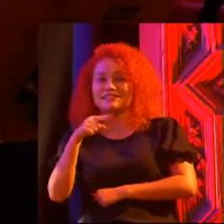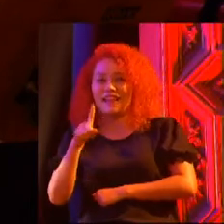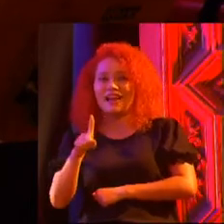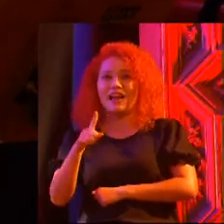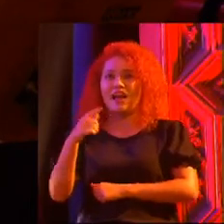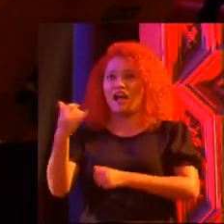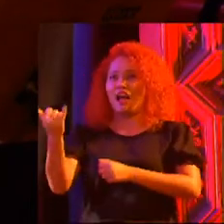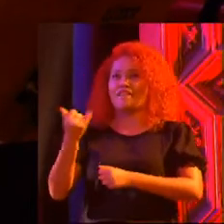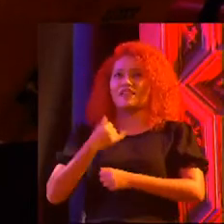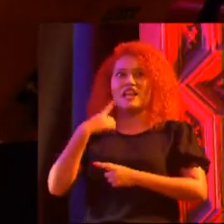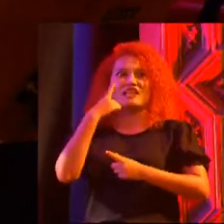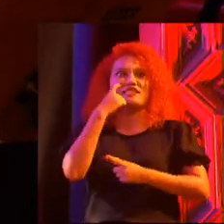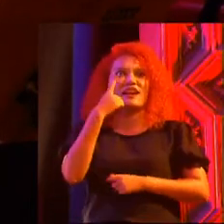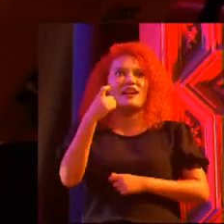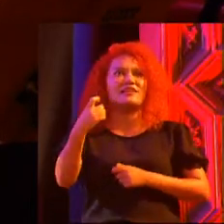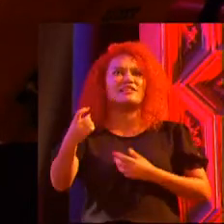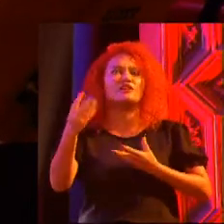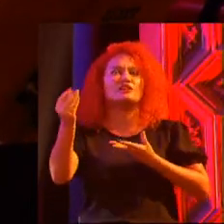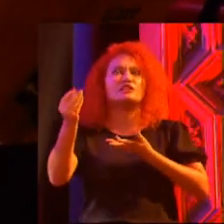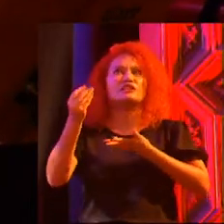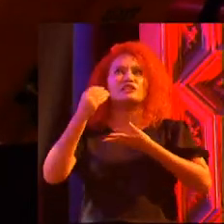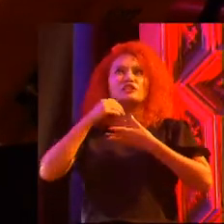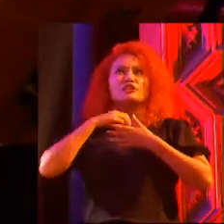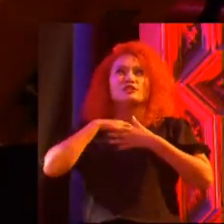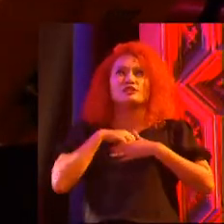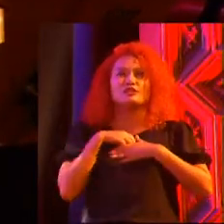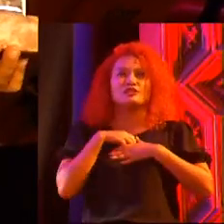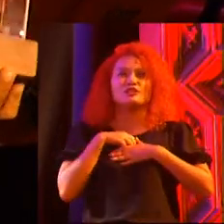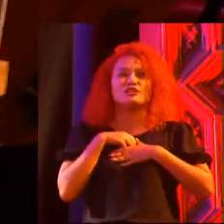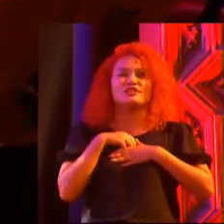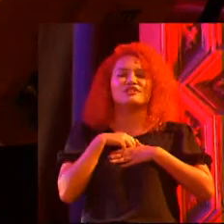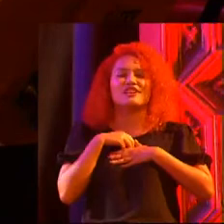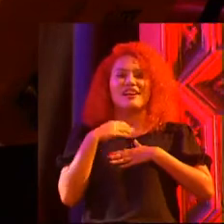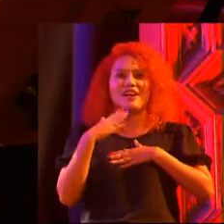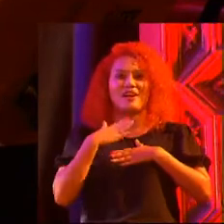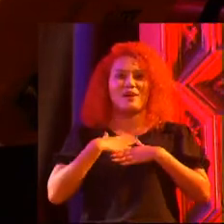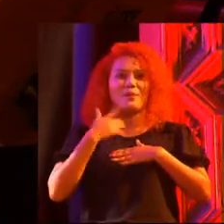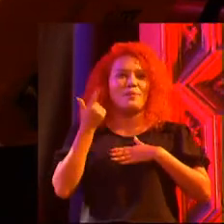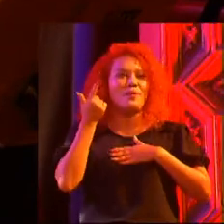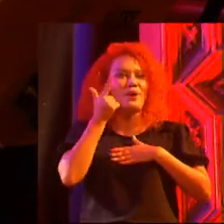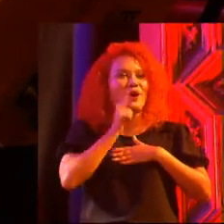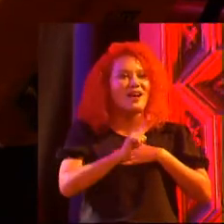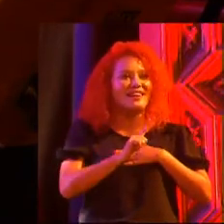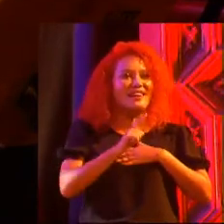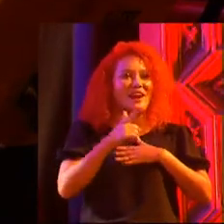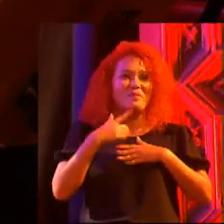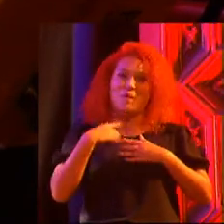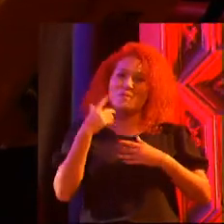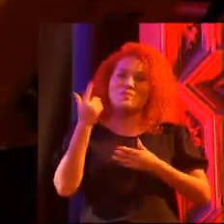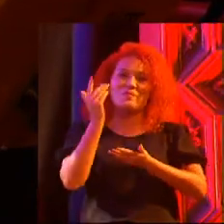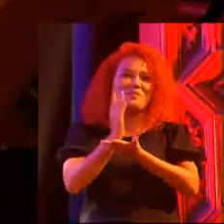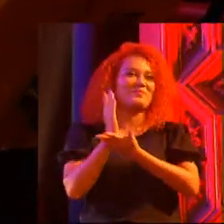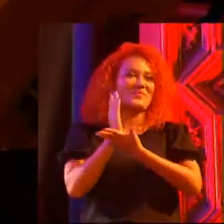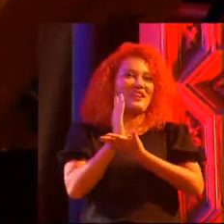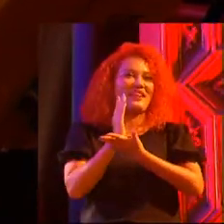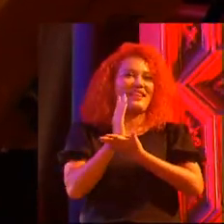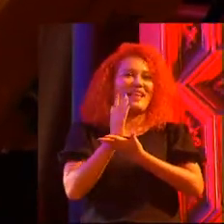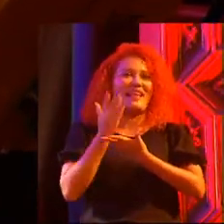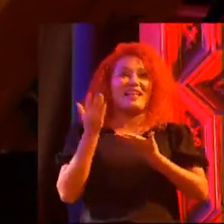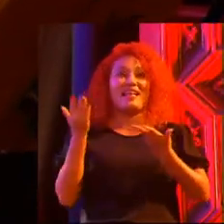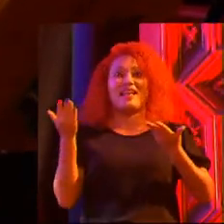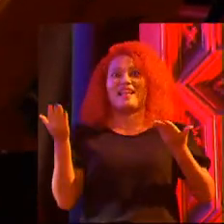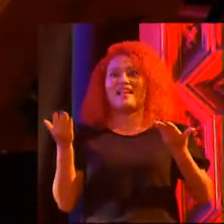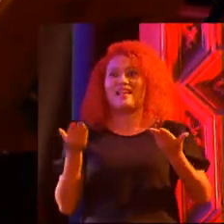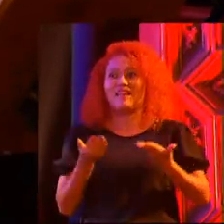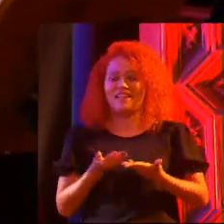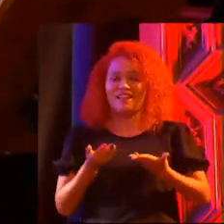incrivelmente interessante. Eu guardei essa frase, eu falei, nossa, já era meu Grammy Latino. E hoje estar aqui nesse momento